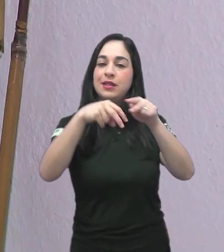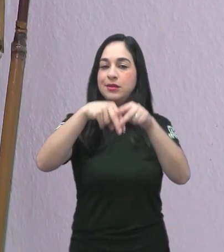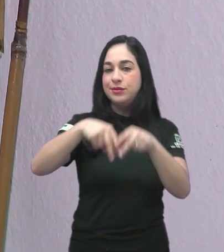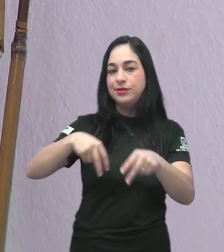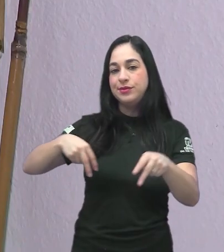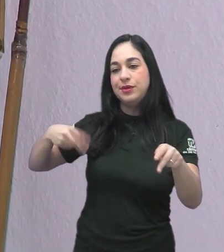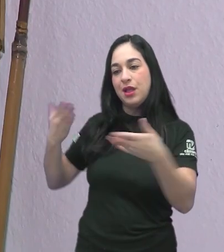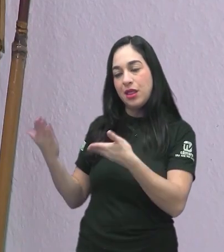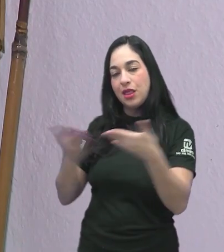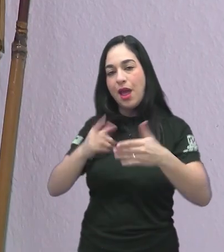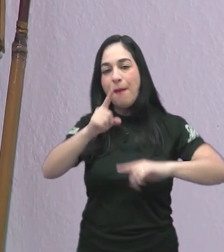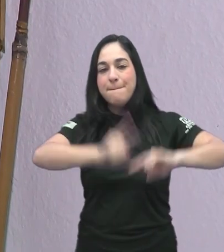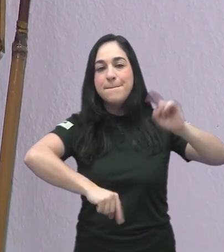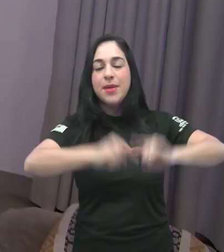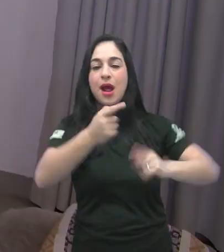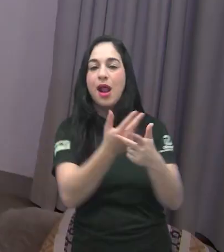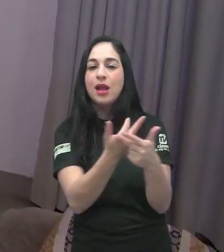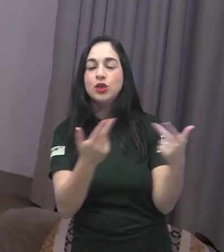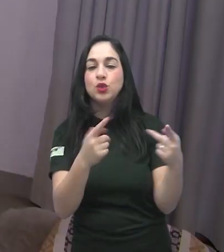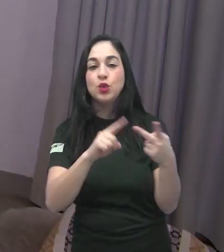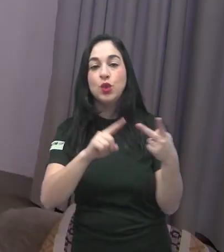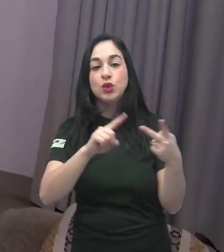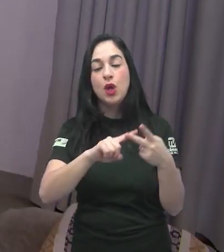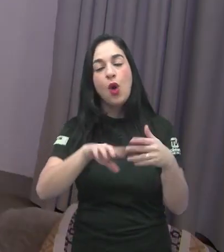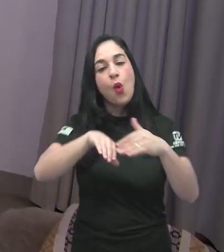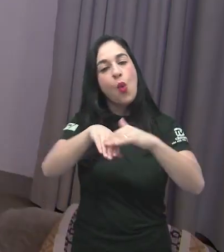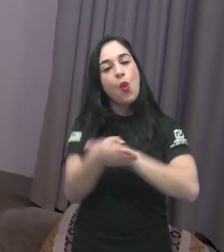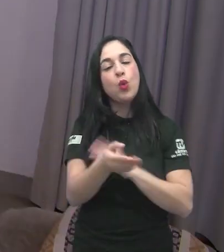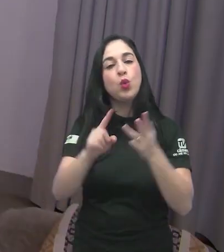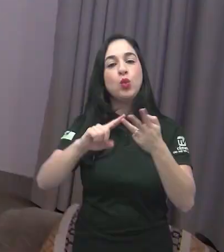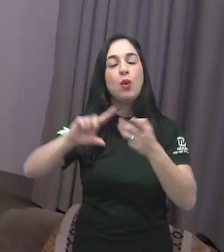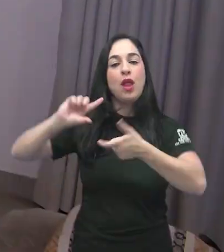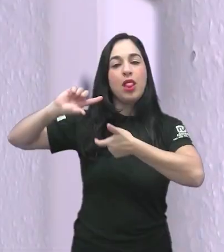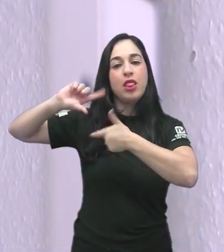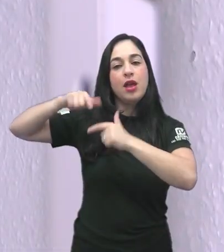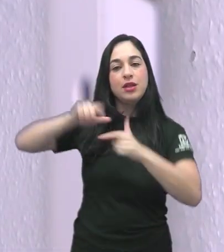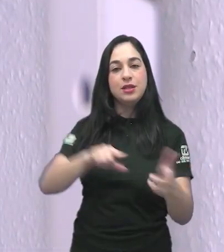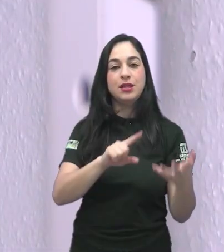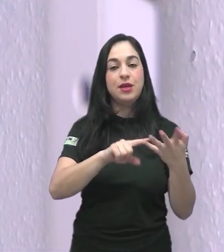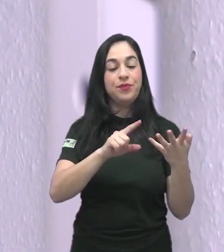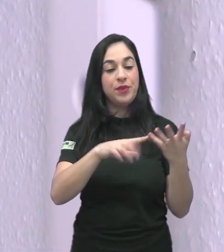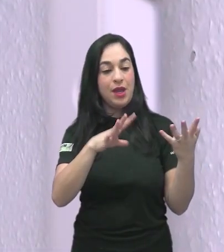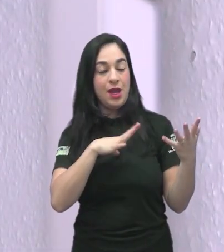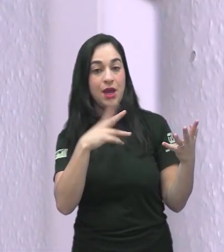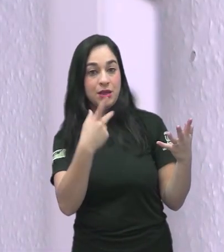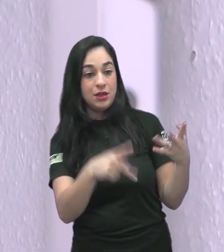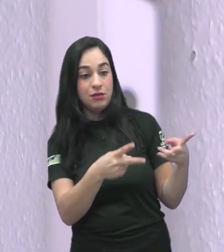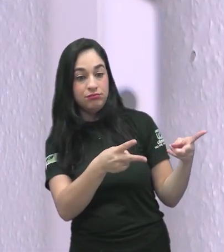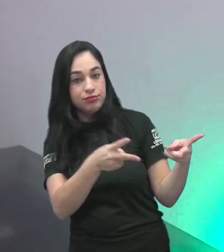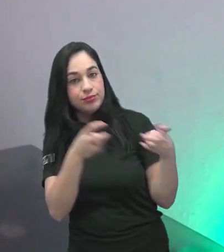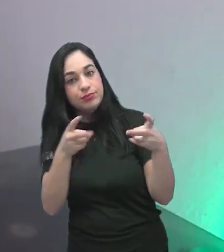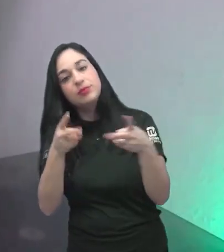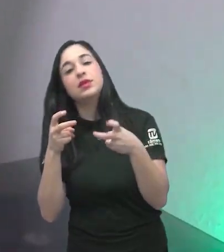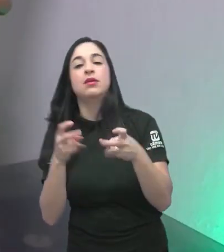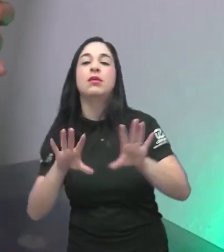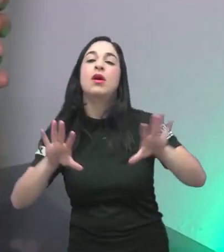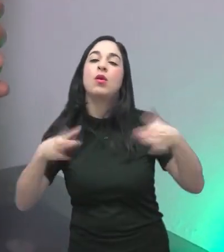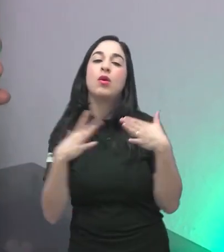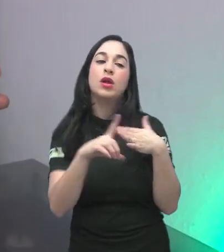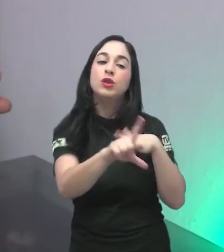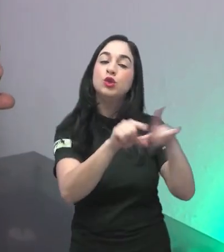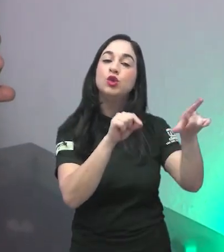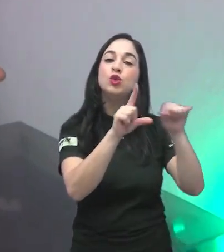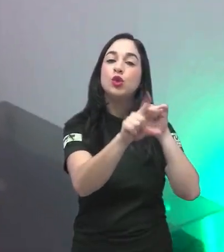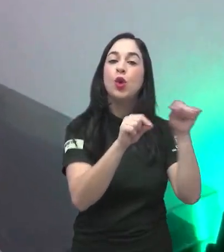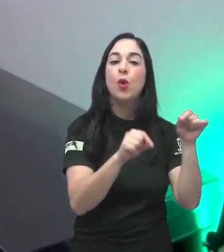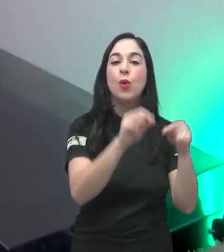está presente nos objetos, nas tradições e na forma de enxergar a cidade. Ao escolher